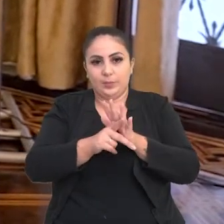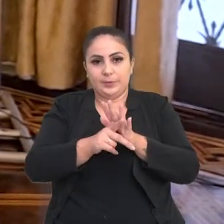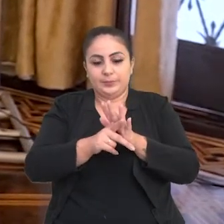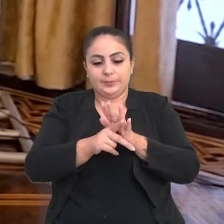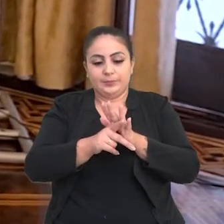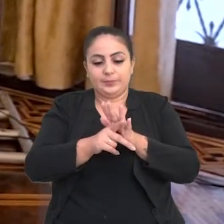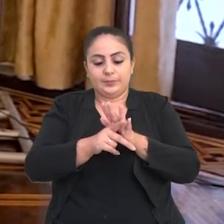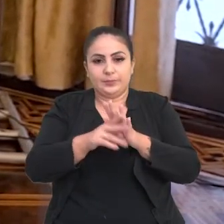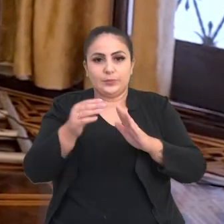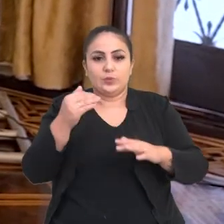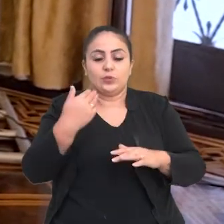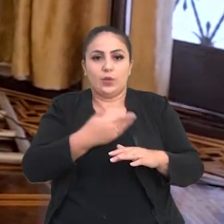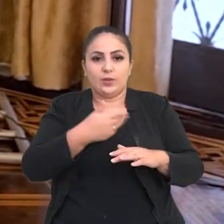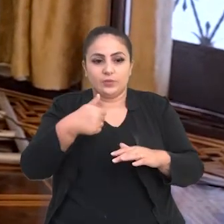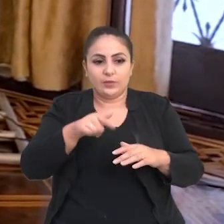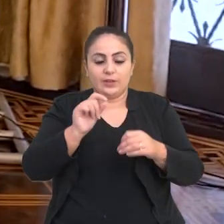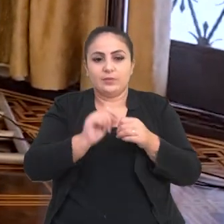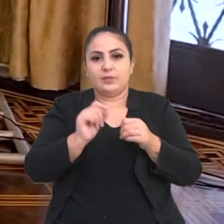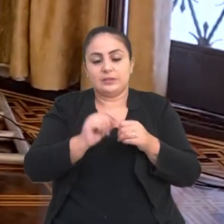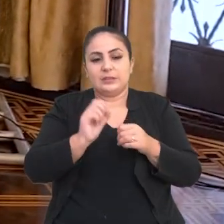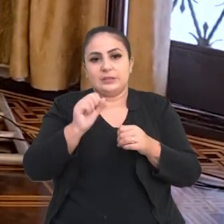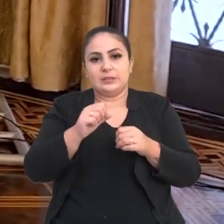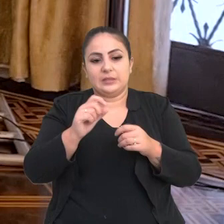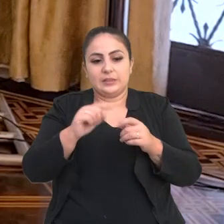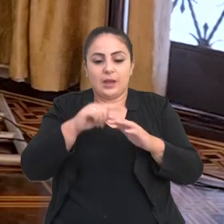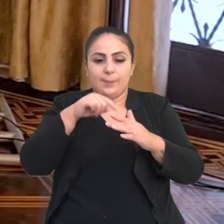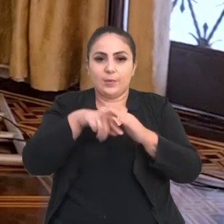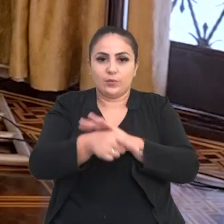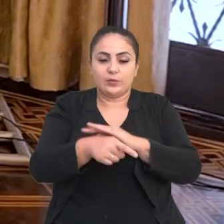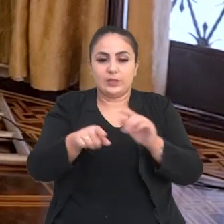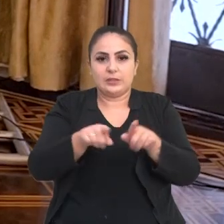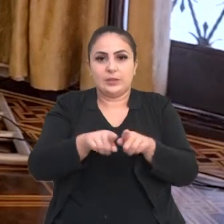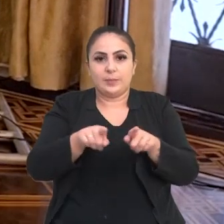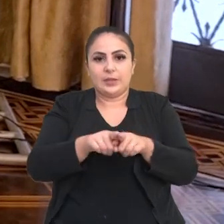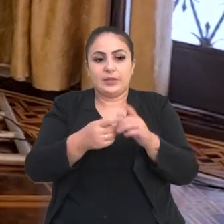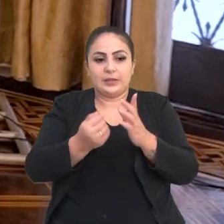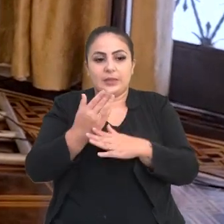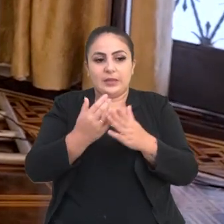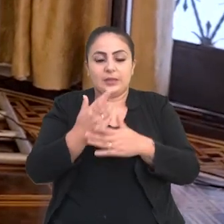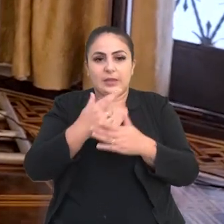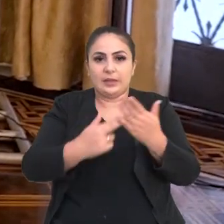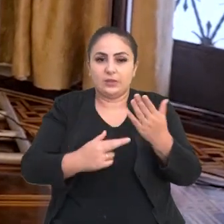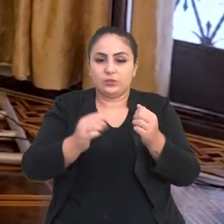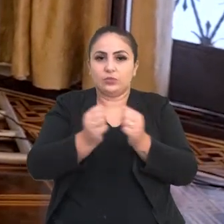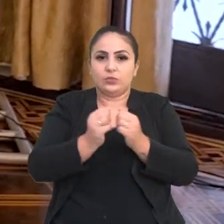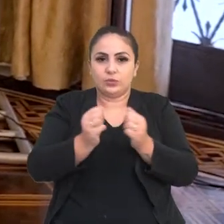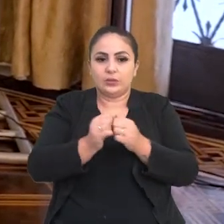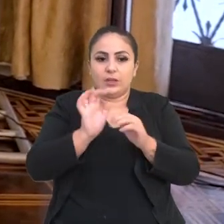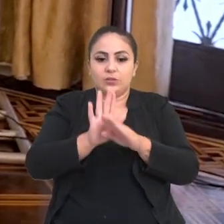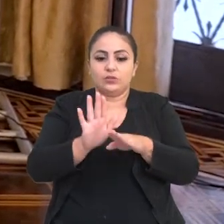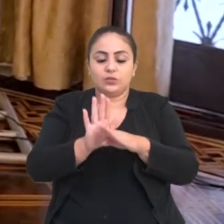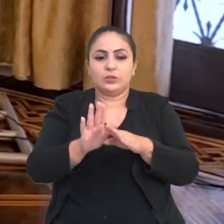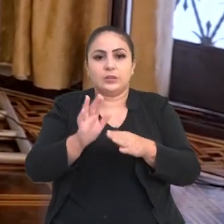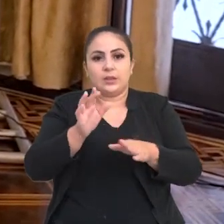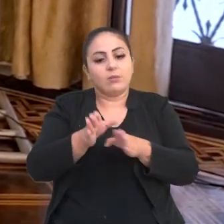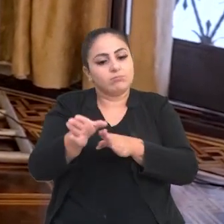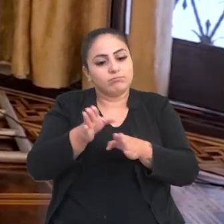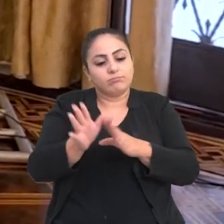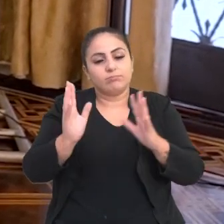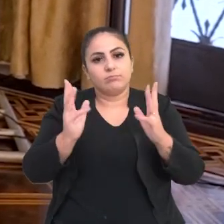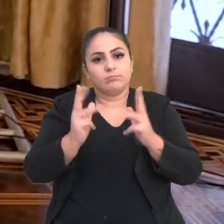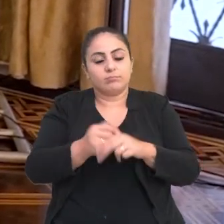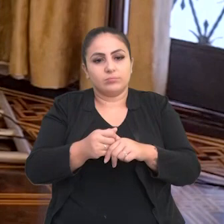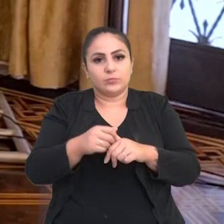informações que nós vamos promover e vamos intensificar, também gerando relatórios conjuntos que nos ajudem